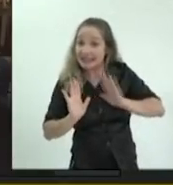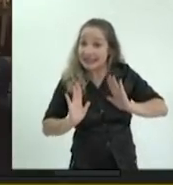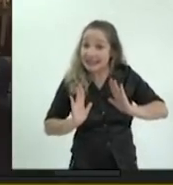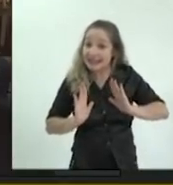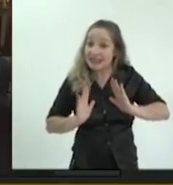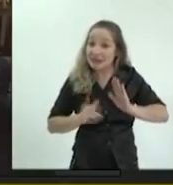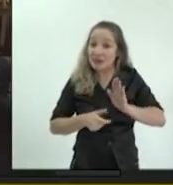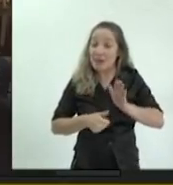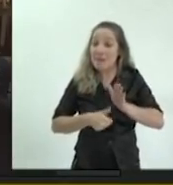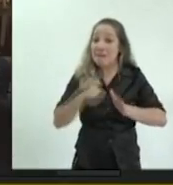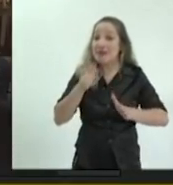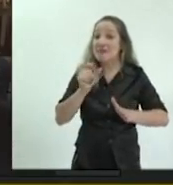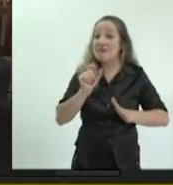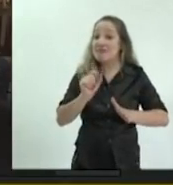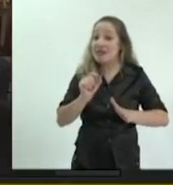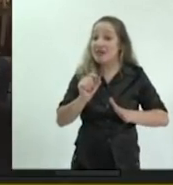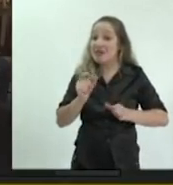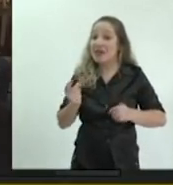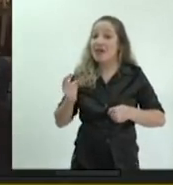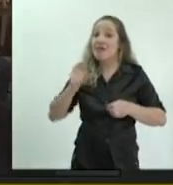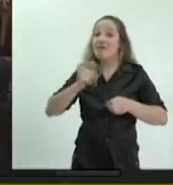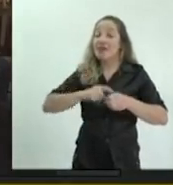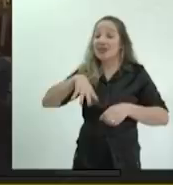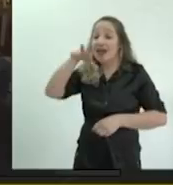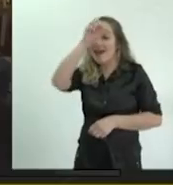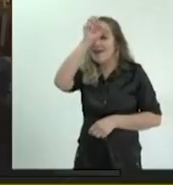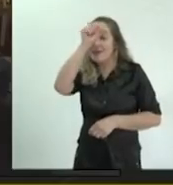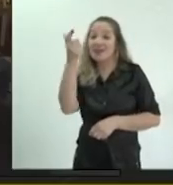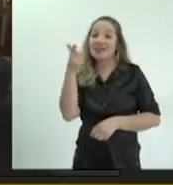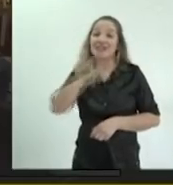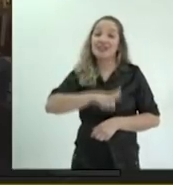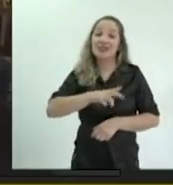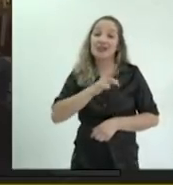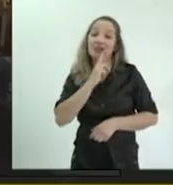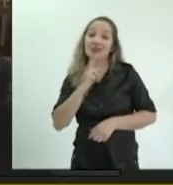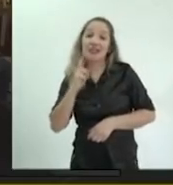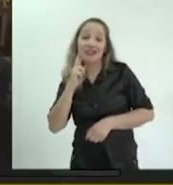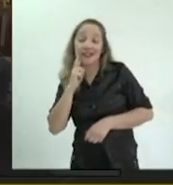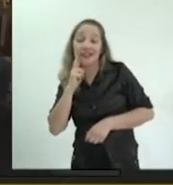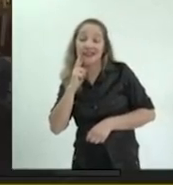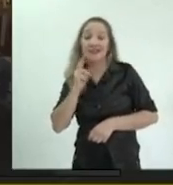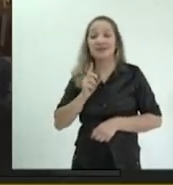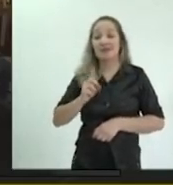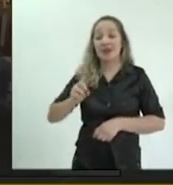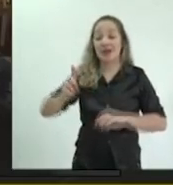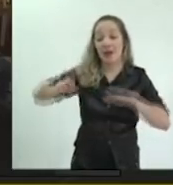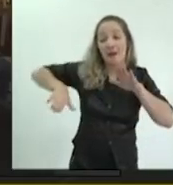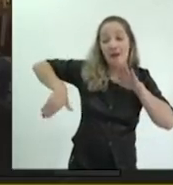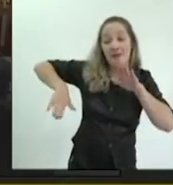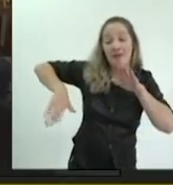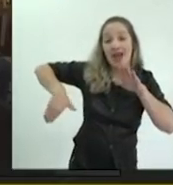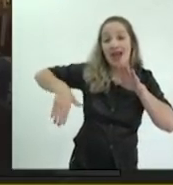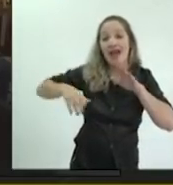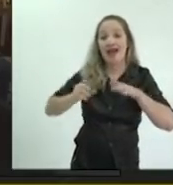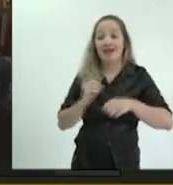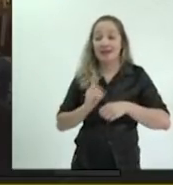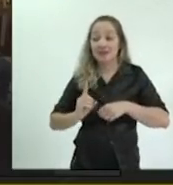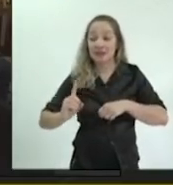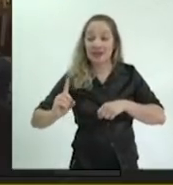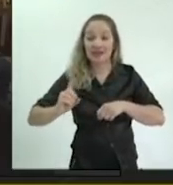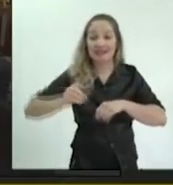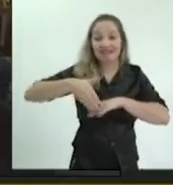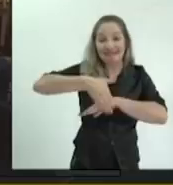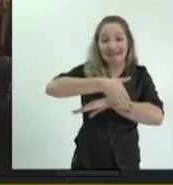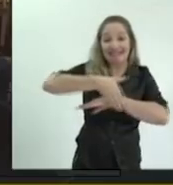reaprender a ir a restaurante, a sair na rua, a ir à praia. Quando a gente já ficar de novo confortável com